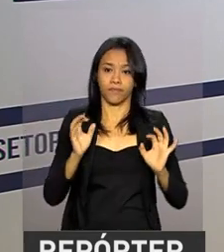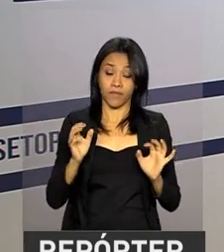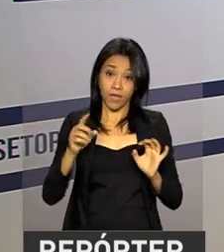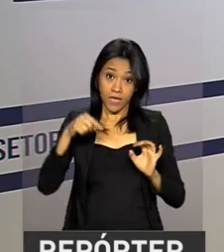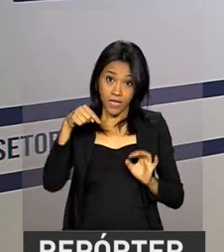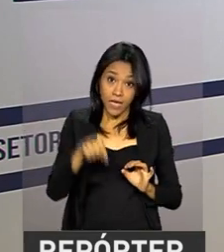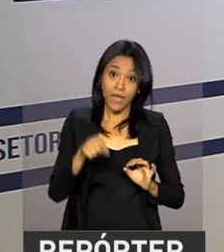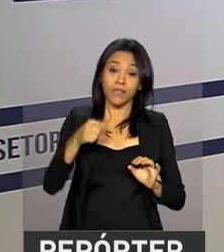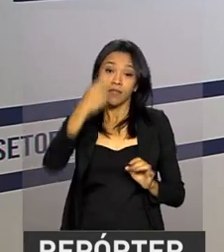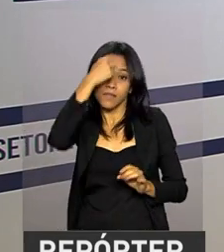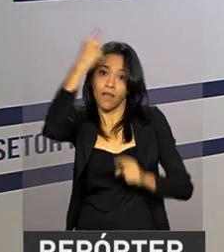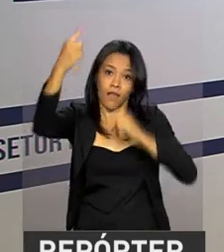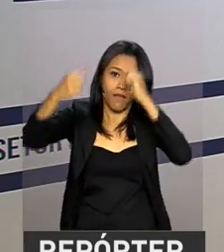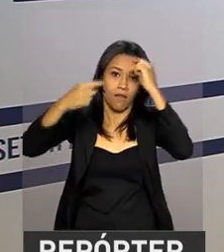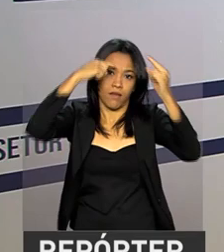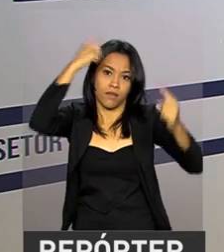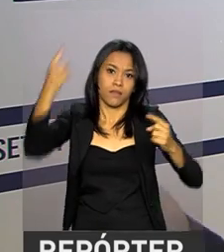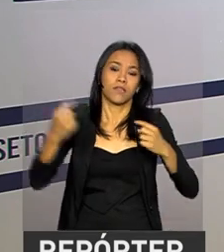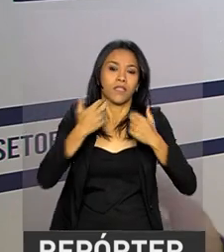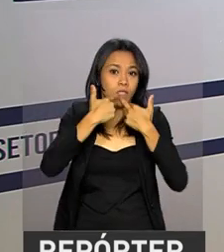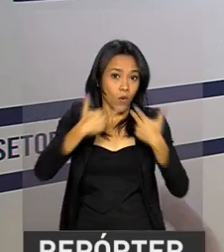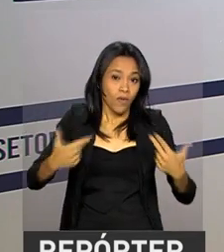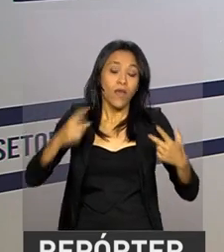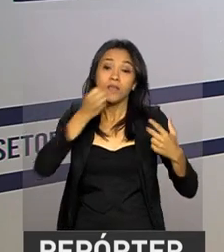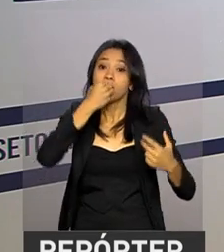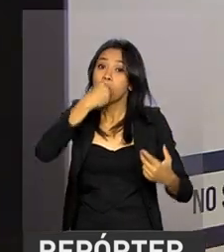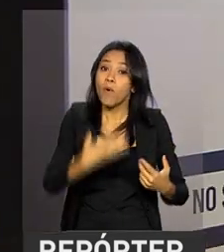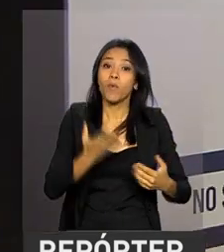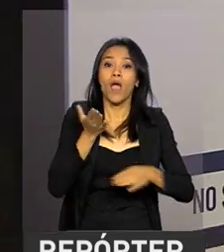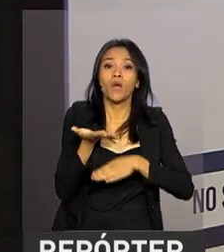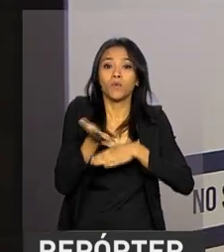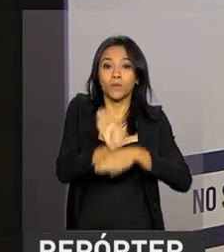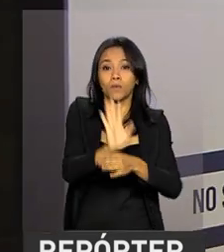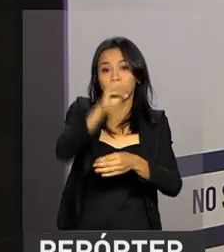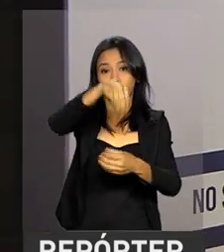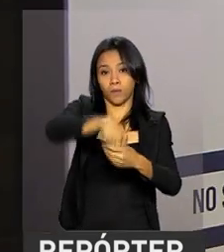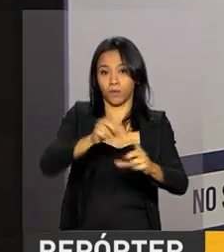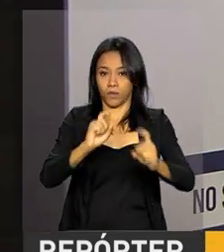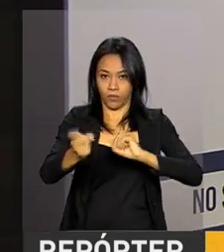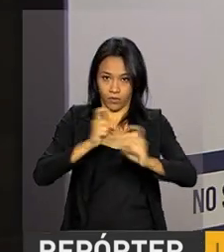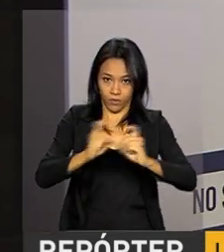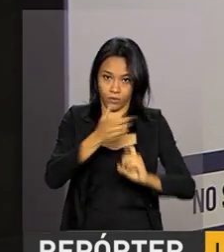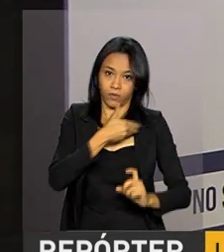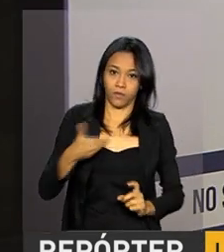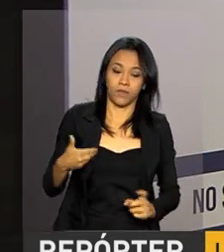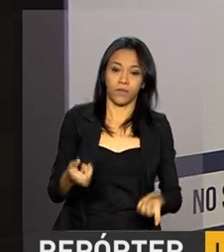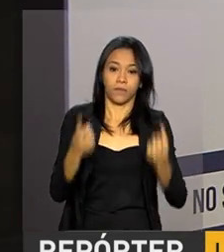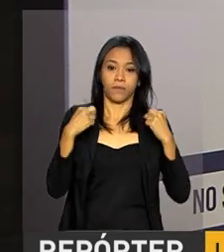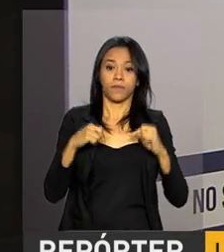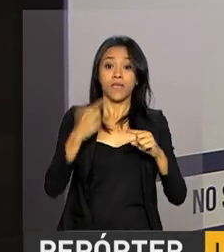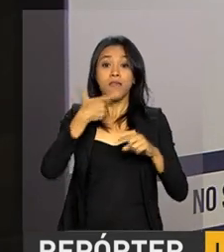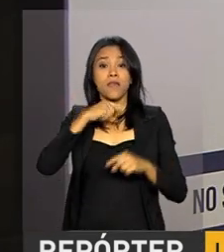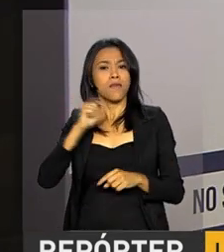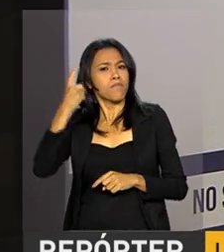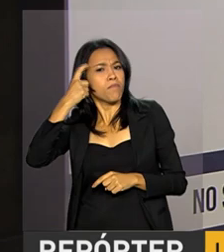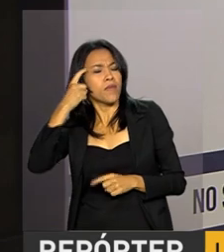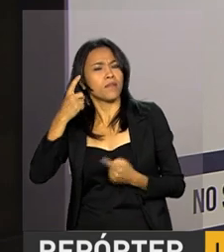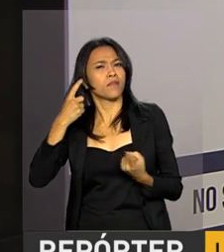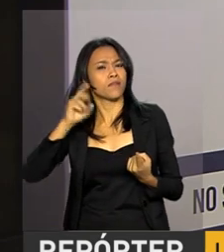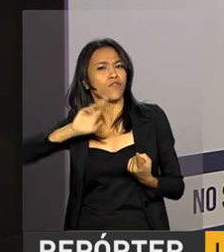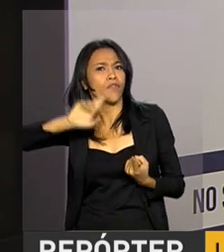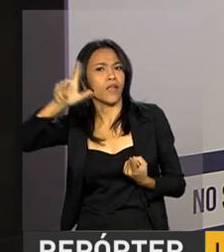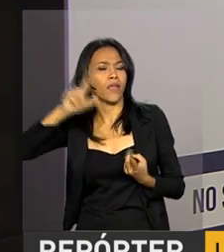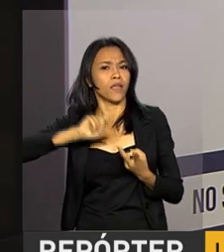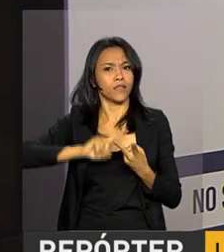inovação como uma onda no governo é algo que vem começando a fazer isso cada vez de forma mais intensa. Além de premiar quem pensa o serviço público diferente, mais